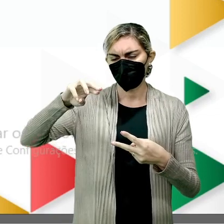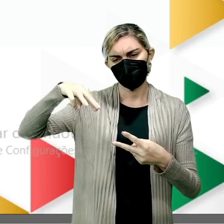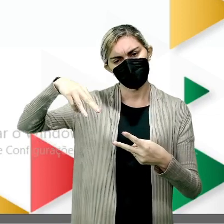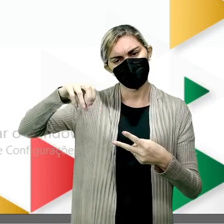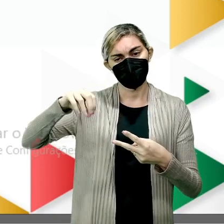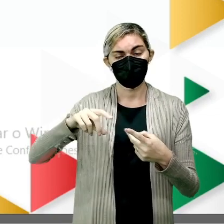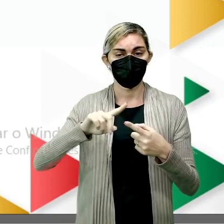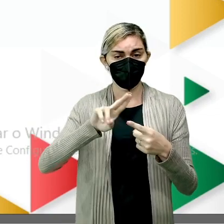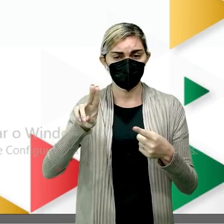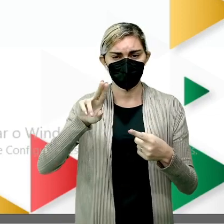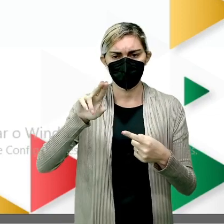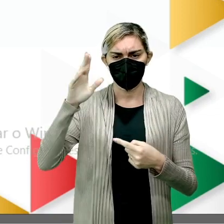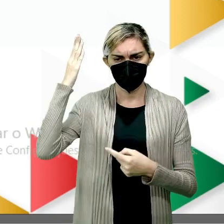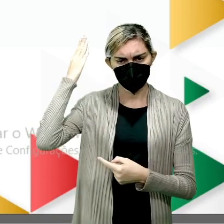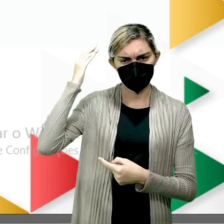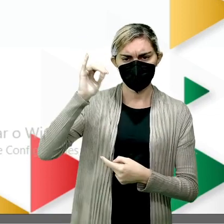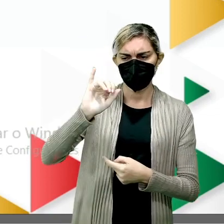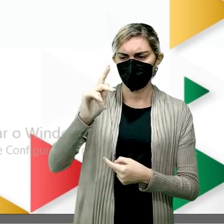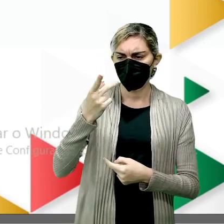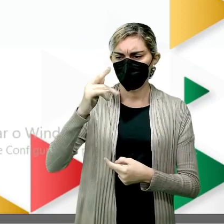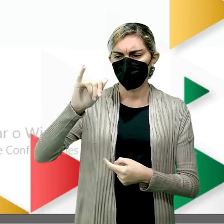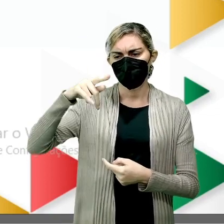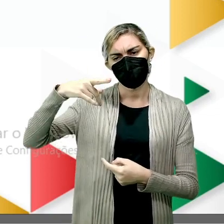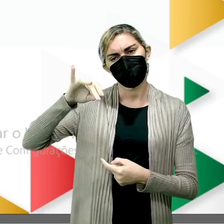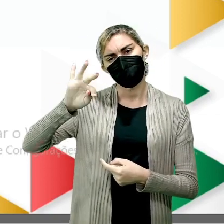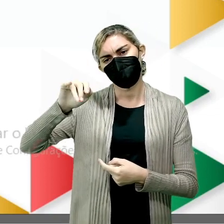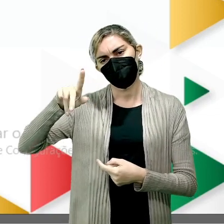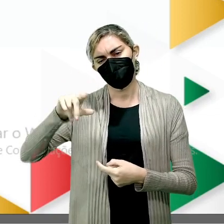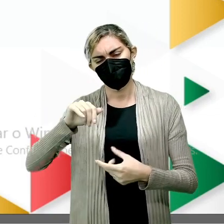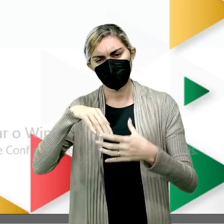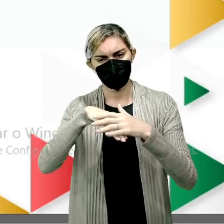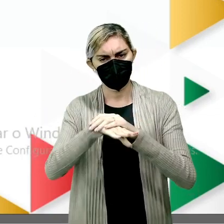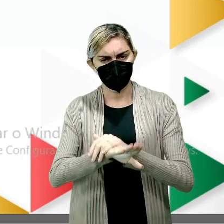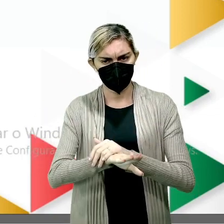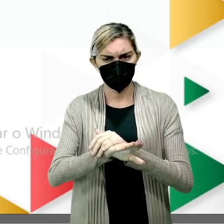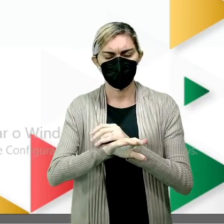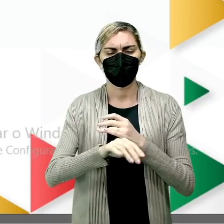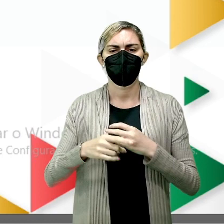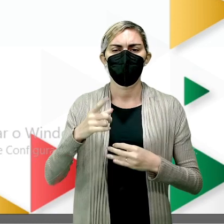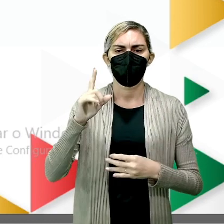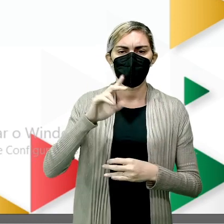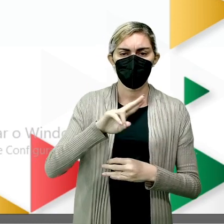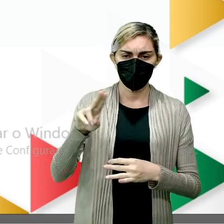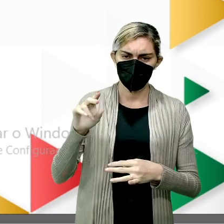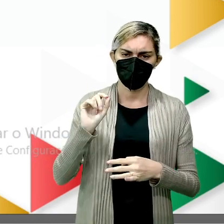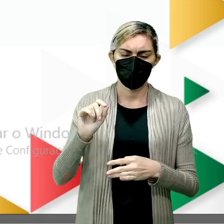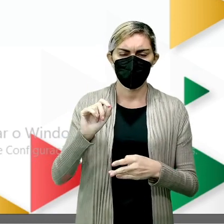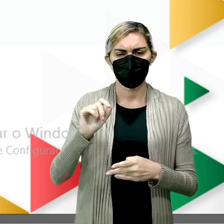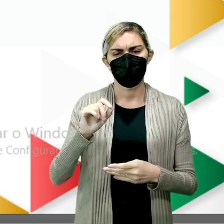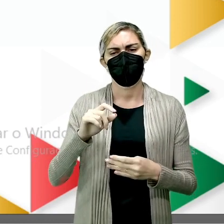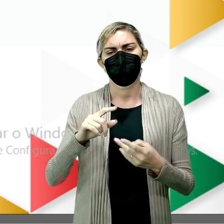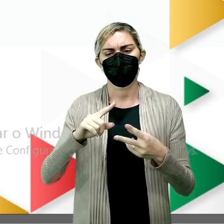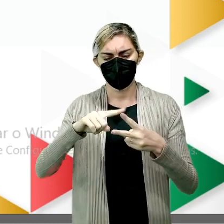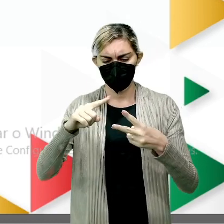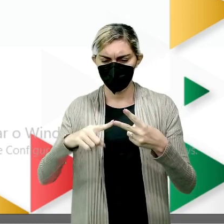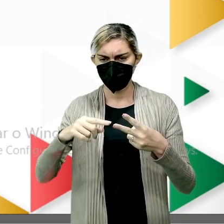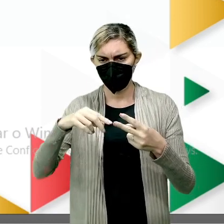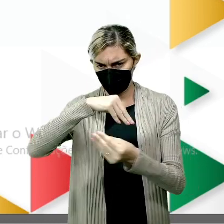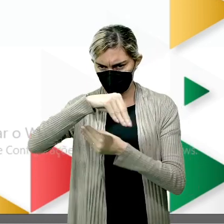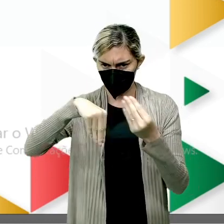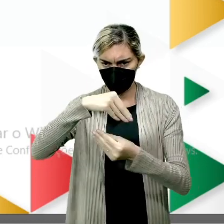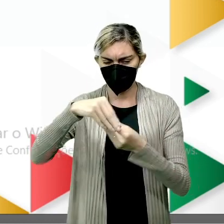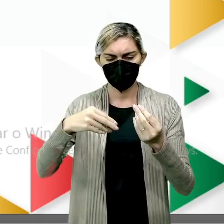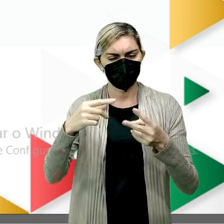hipotálamo, que são posteriormente estocados na hipófise, ou seja, a ocitocina e o